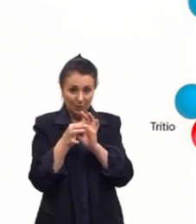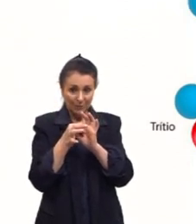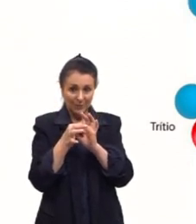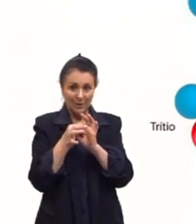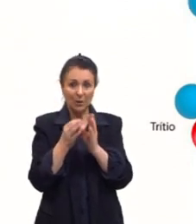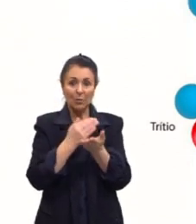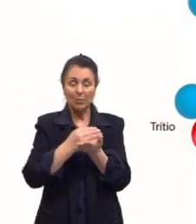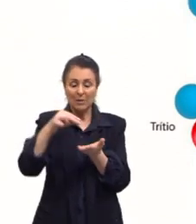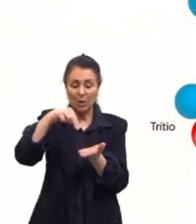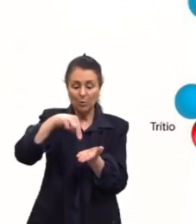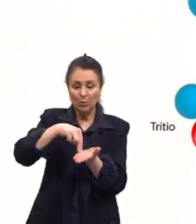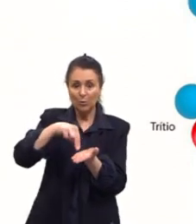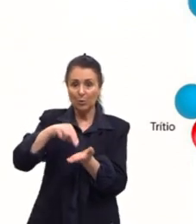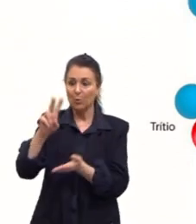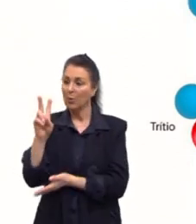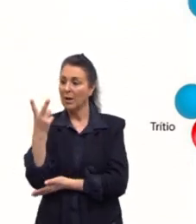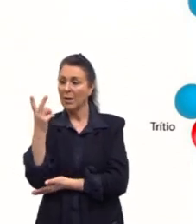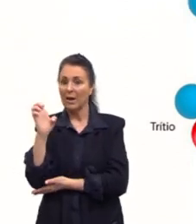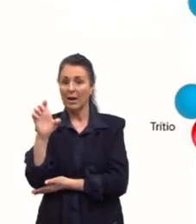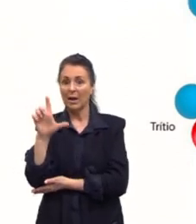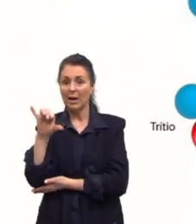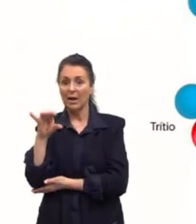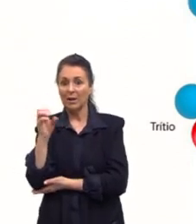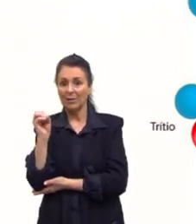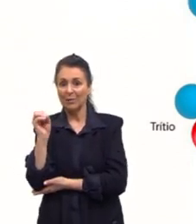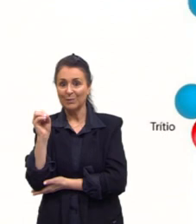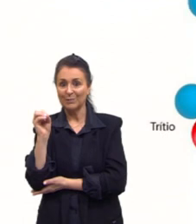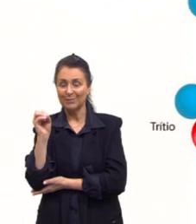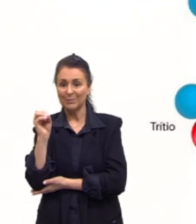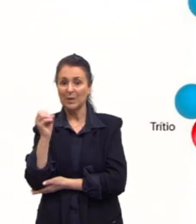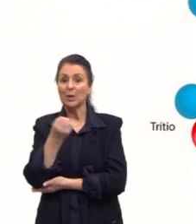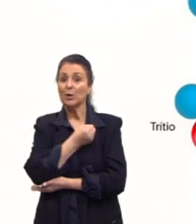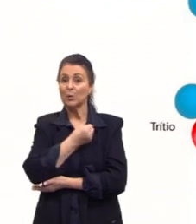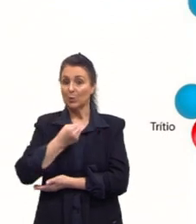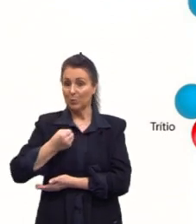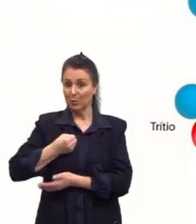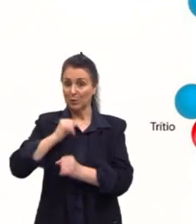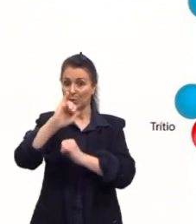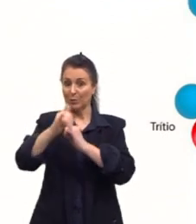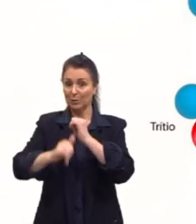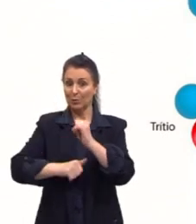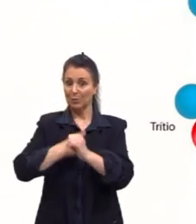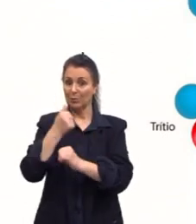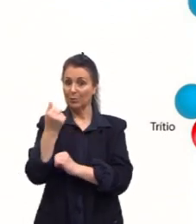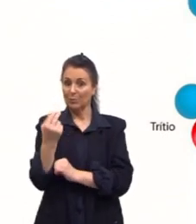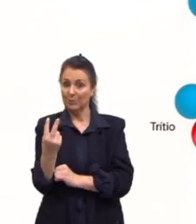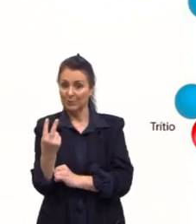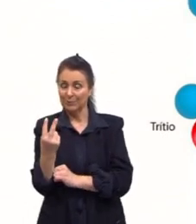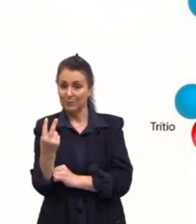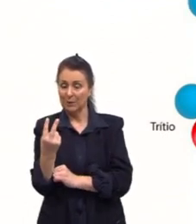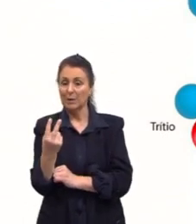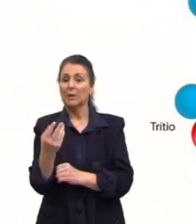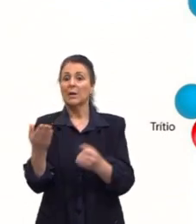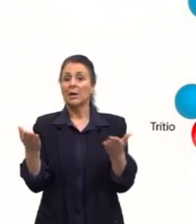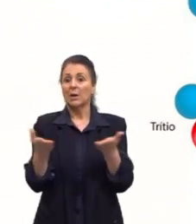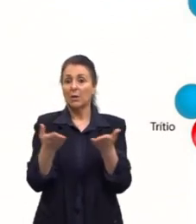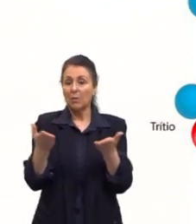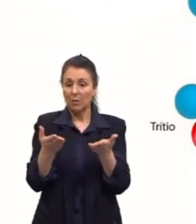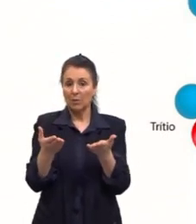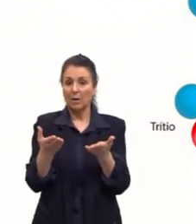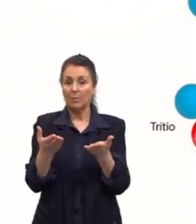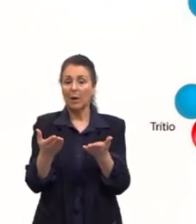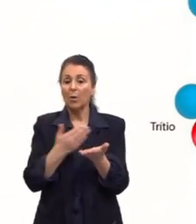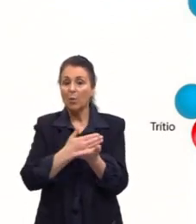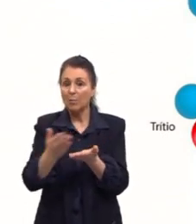núcleo do Hélio tá que aí teria número atômico igual a dois né nesse caso para formar esse